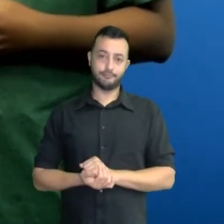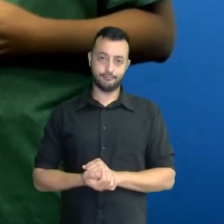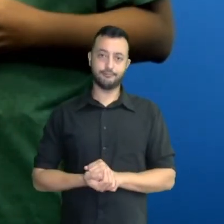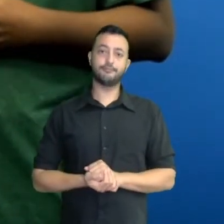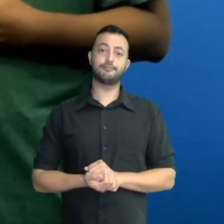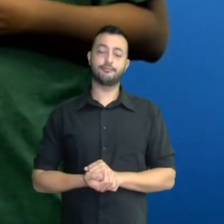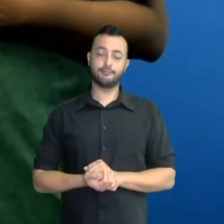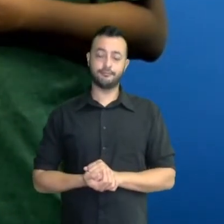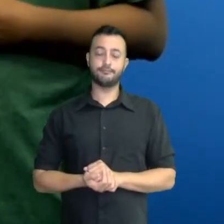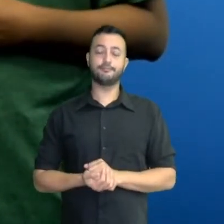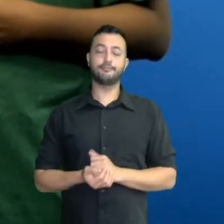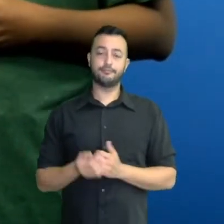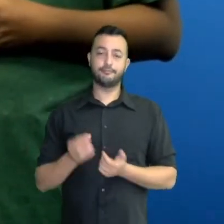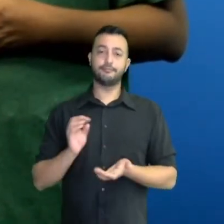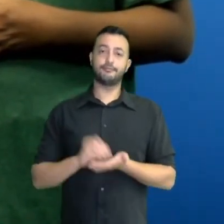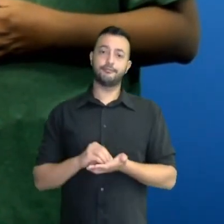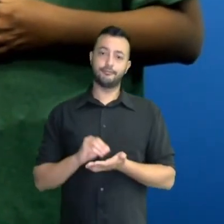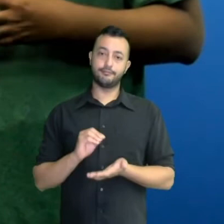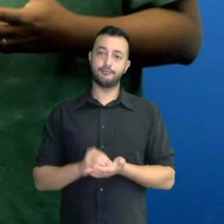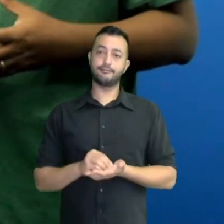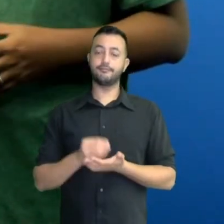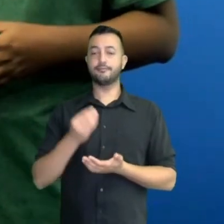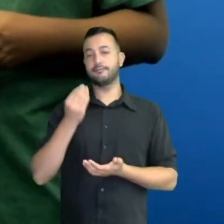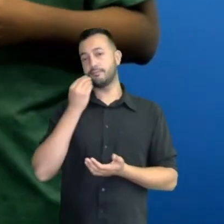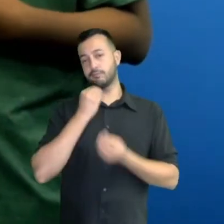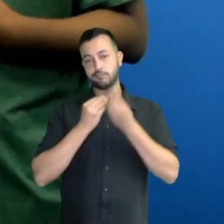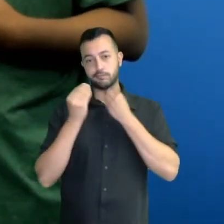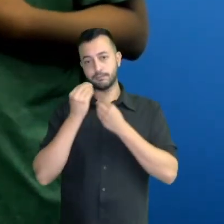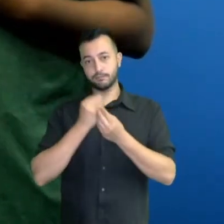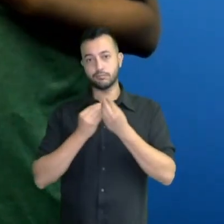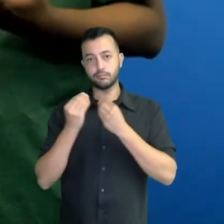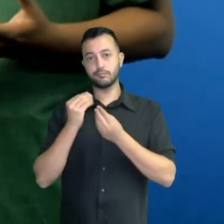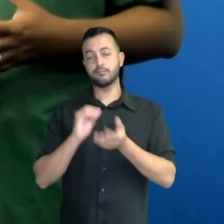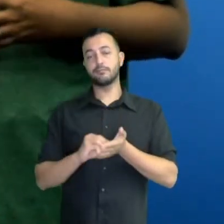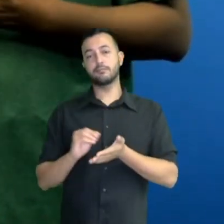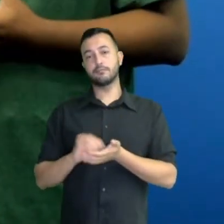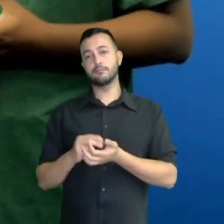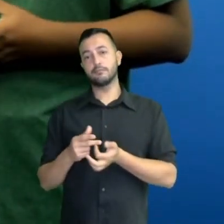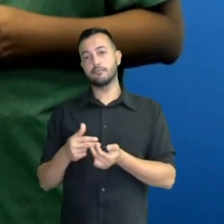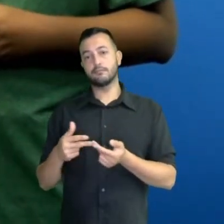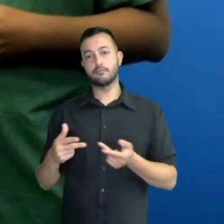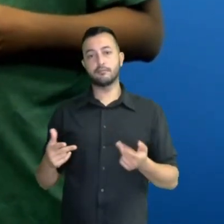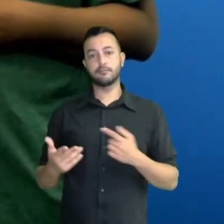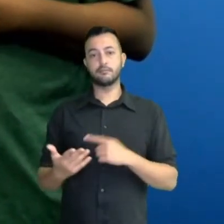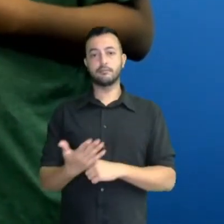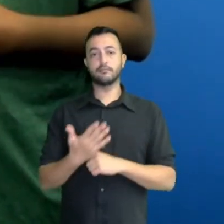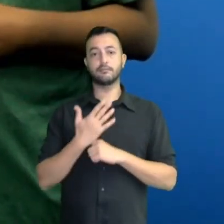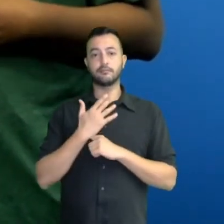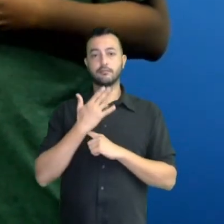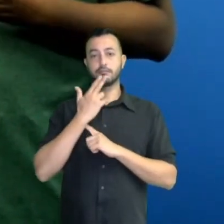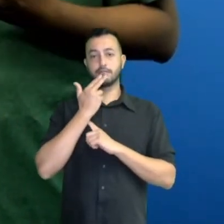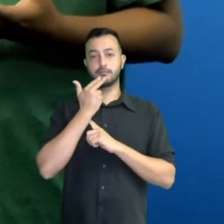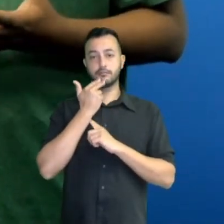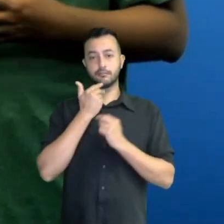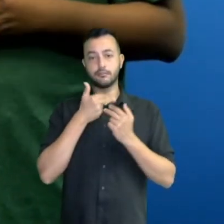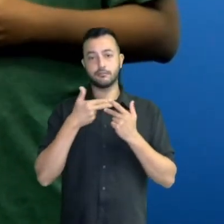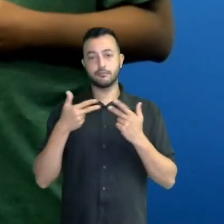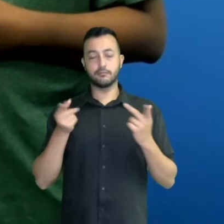sua alimentação, uma alimentação adequada que lhe traga os nutrientes necessários que o ser